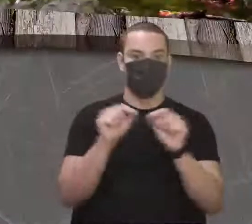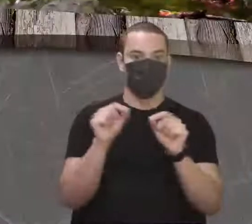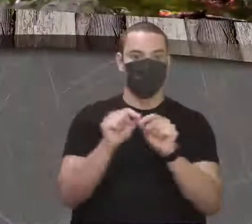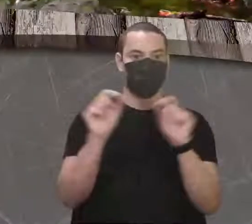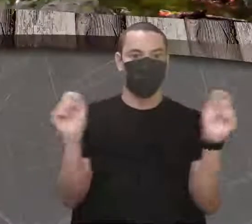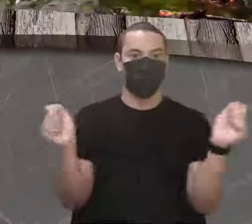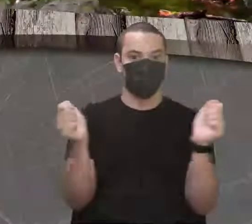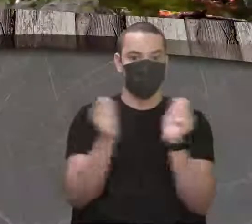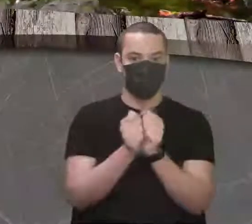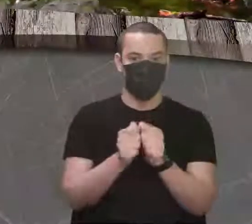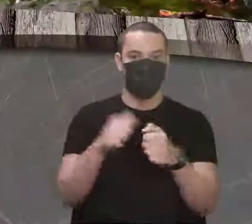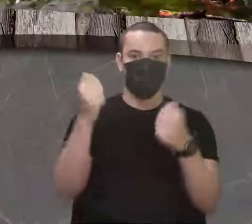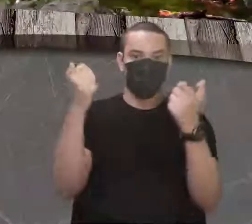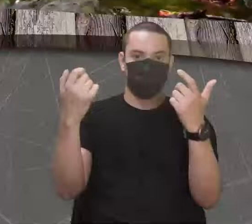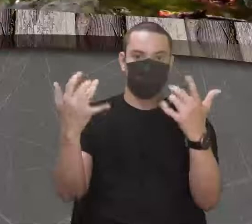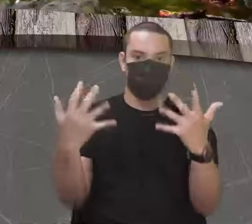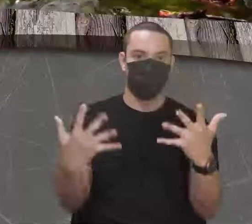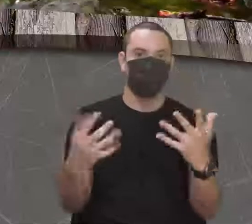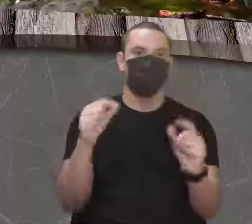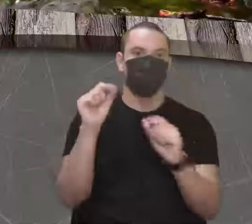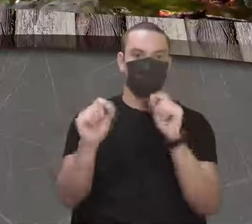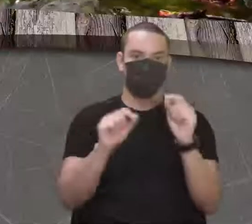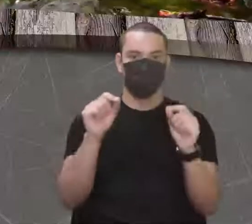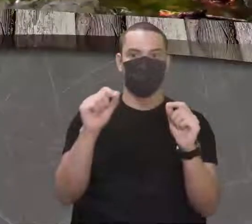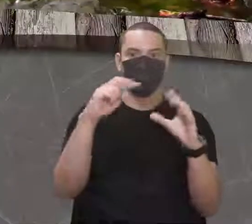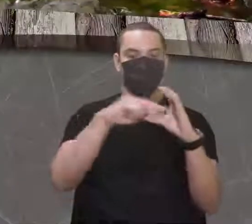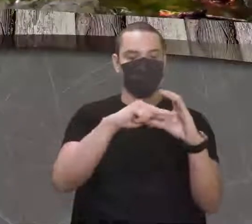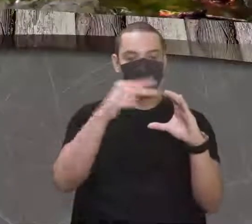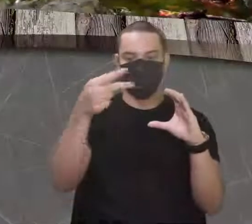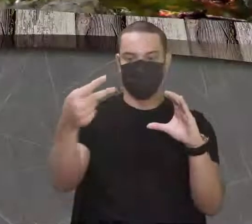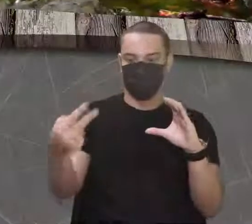juntos, falando sobre o genoma,